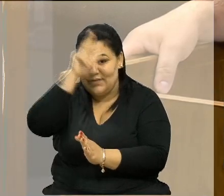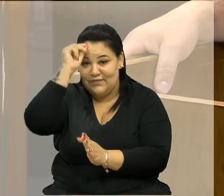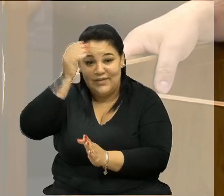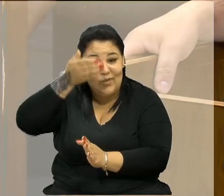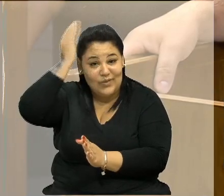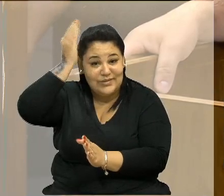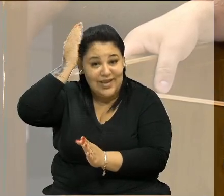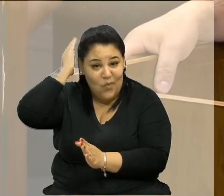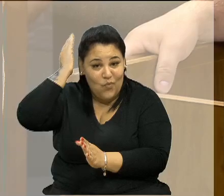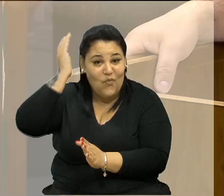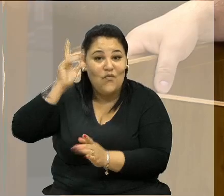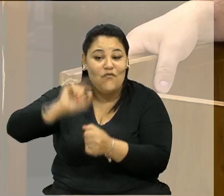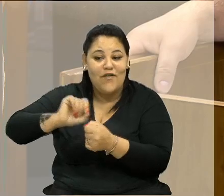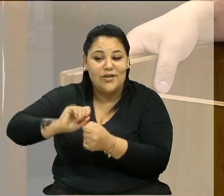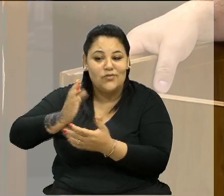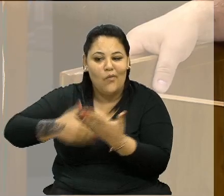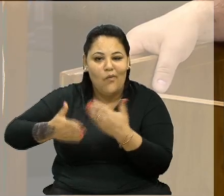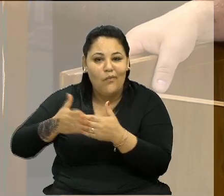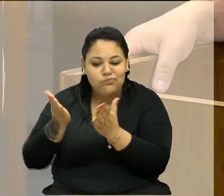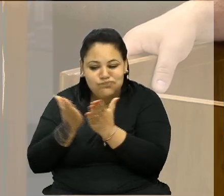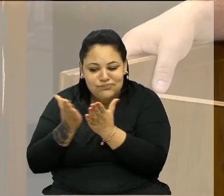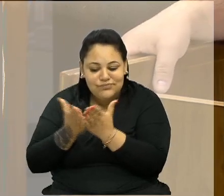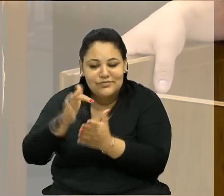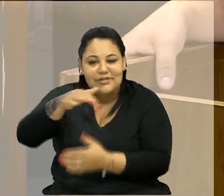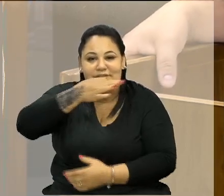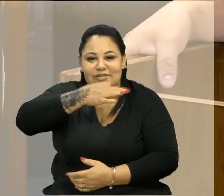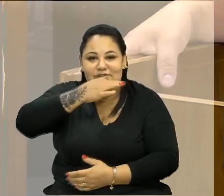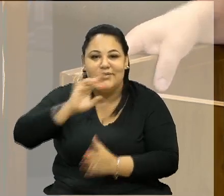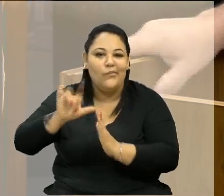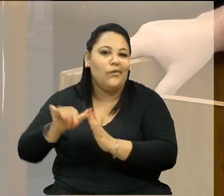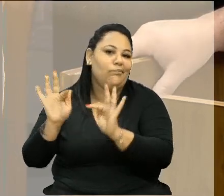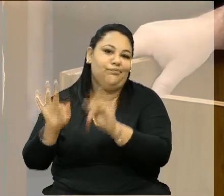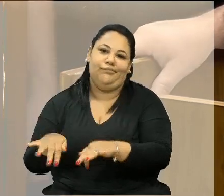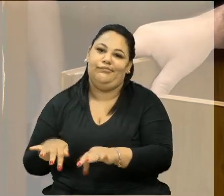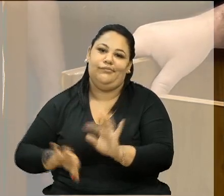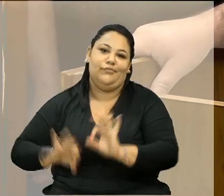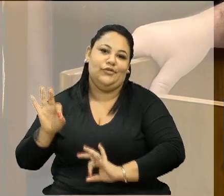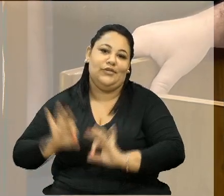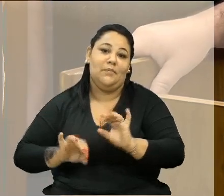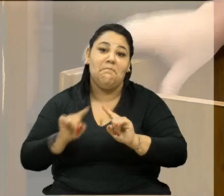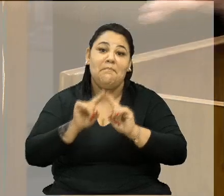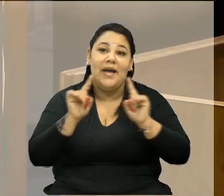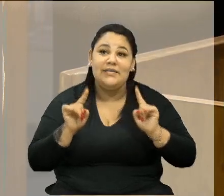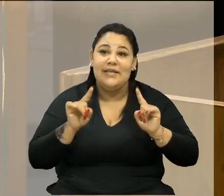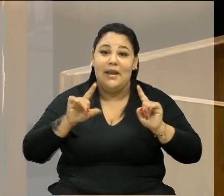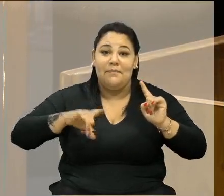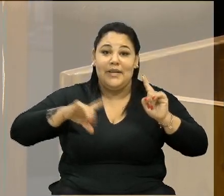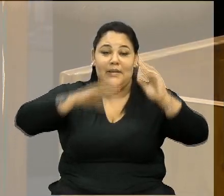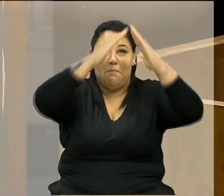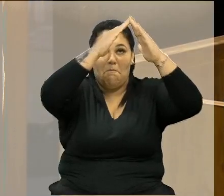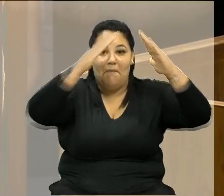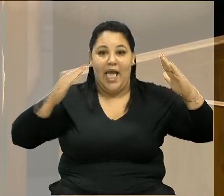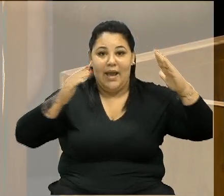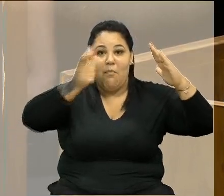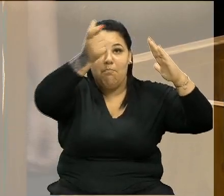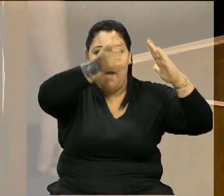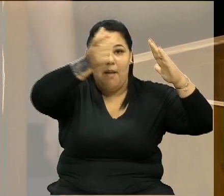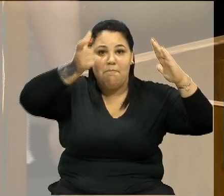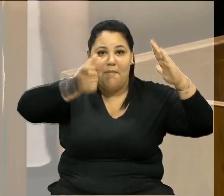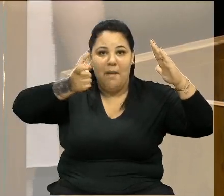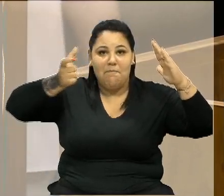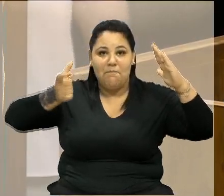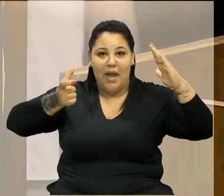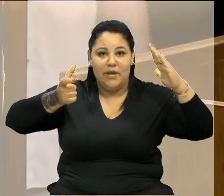um estudo em Caxias, depois morreu o projeto na sequência, mas era um projeto para ter placas solares, aliás, todos os espaços públicos,